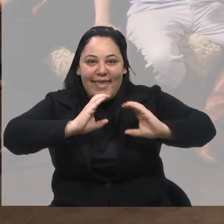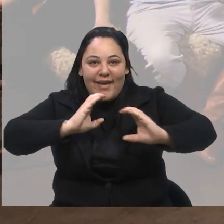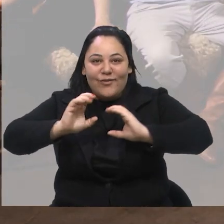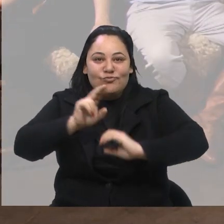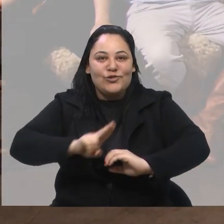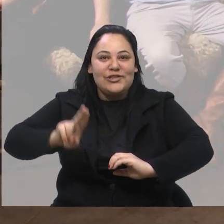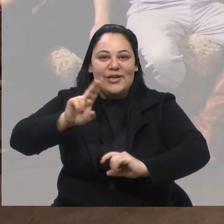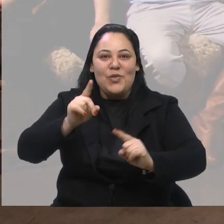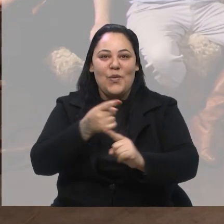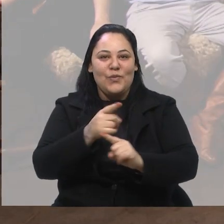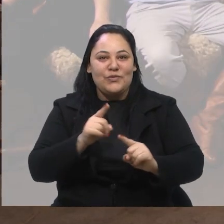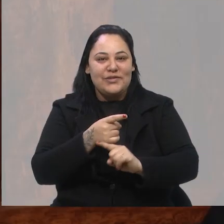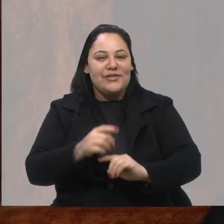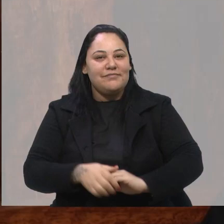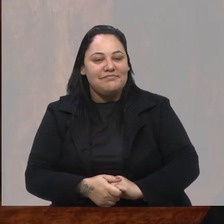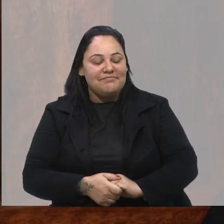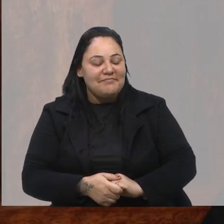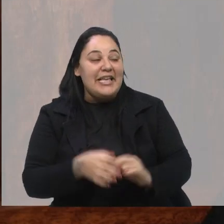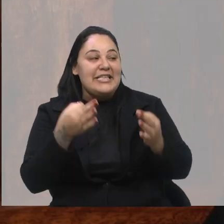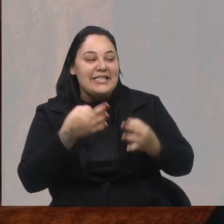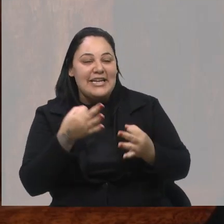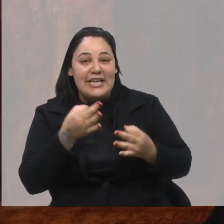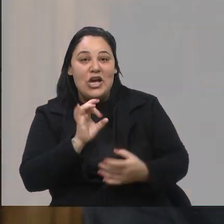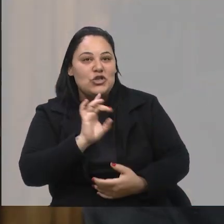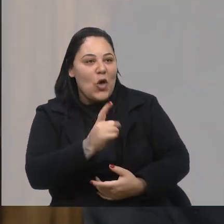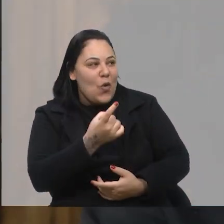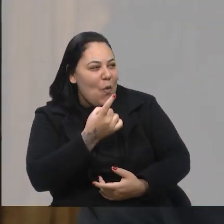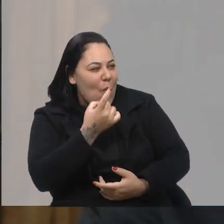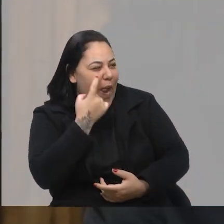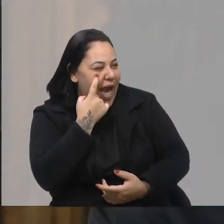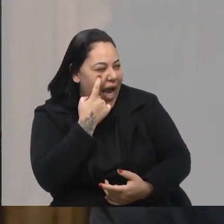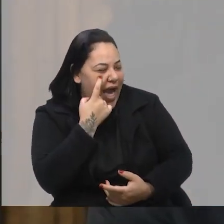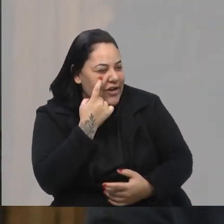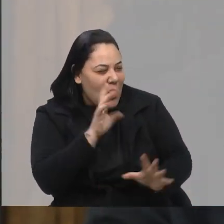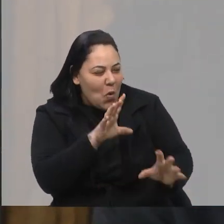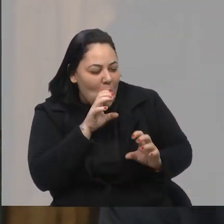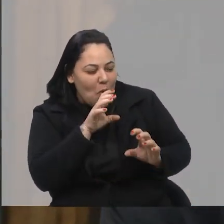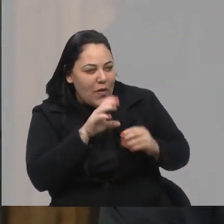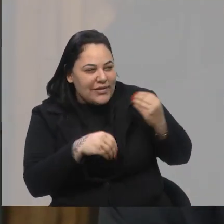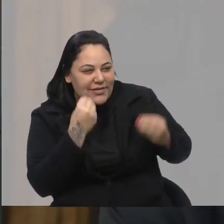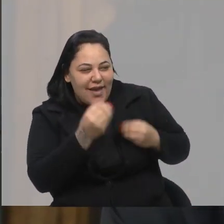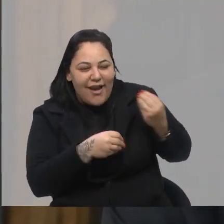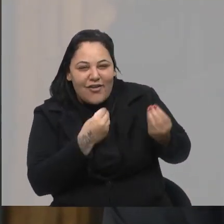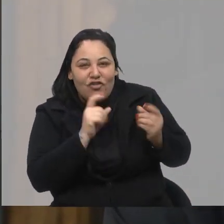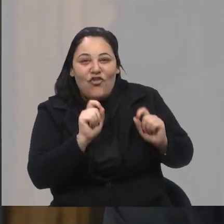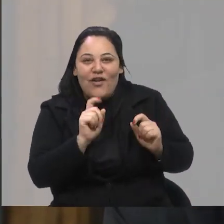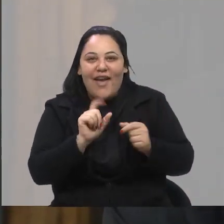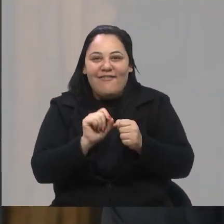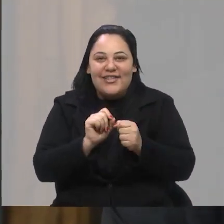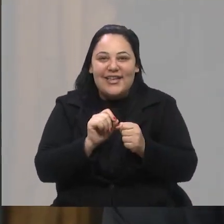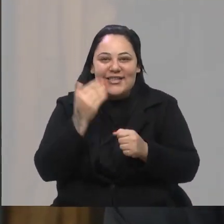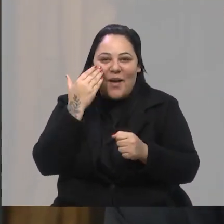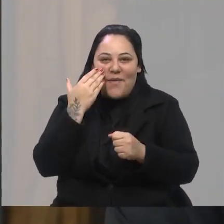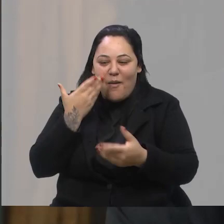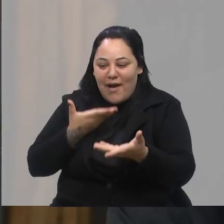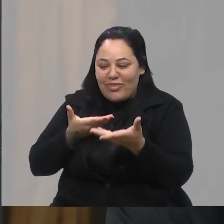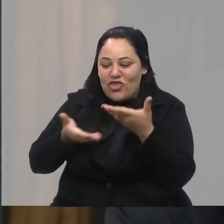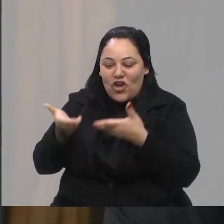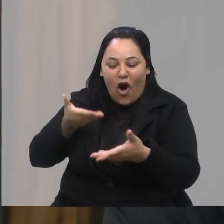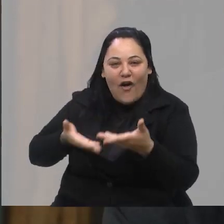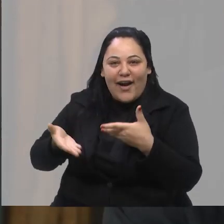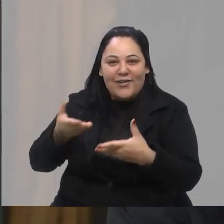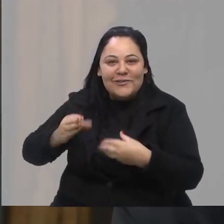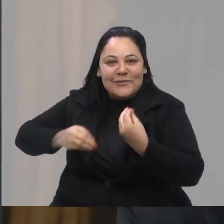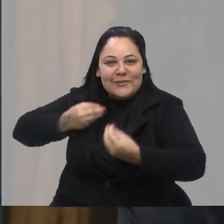Eu diria que às vezes só no tu olhar tu já sente o que a gente quer transmitir, o que a gente quer fazer, né? Então tem muito isso, né? De